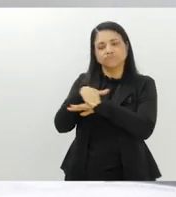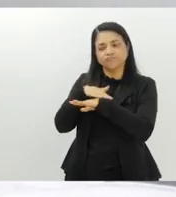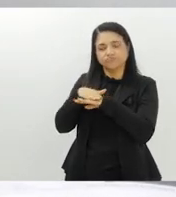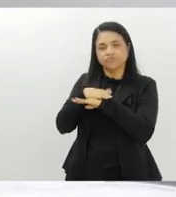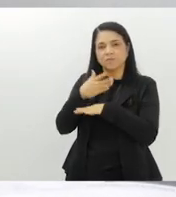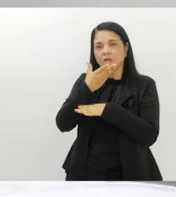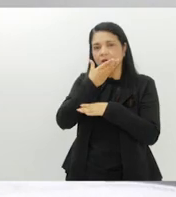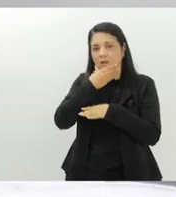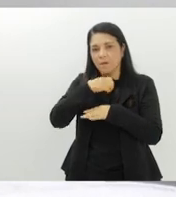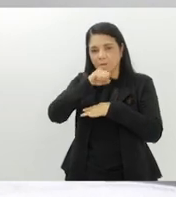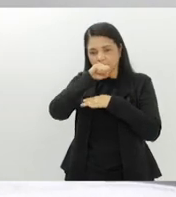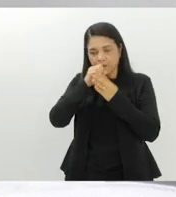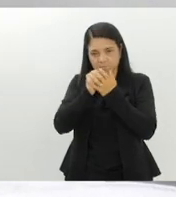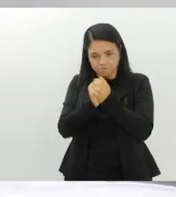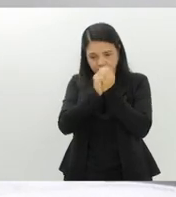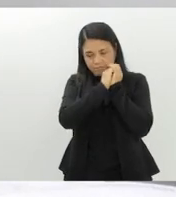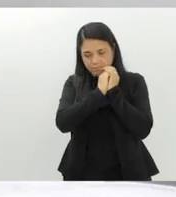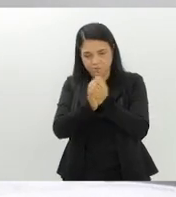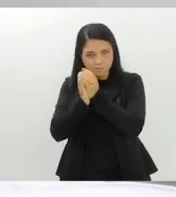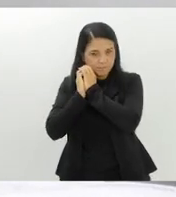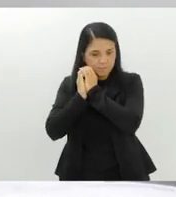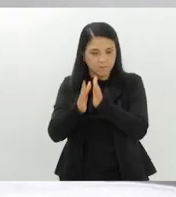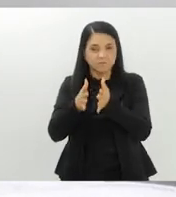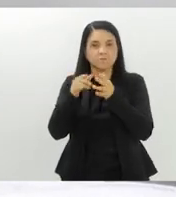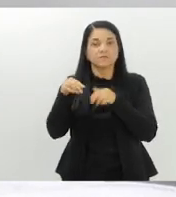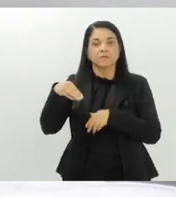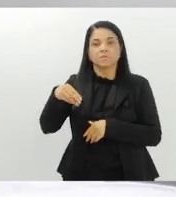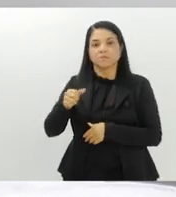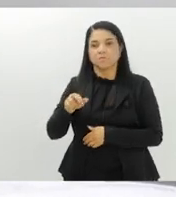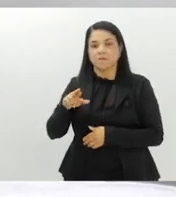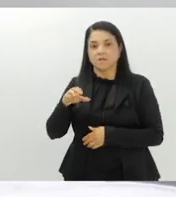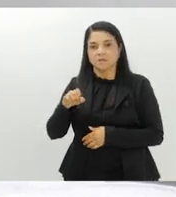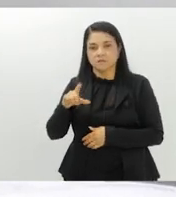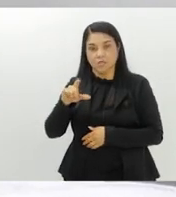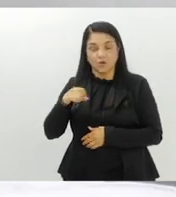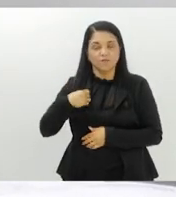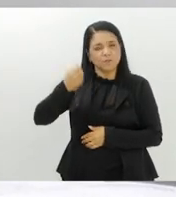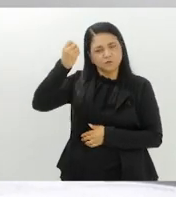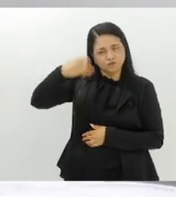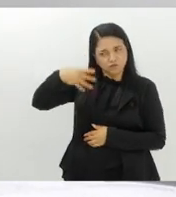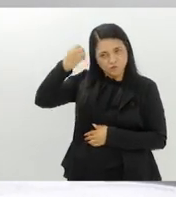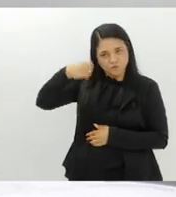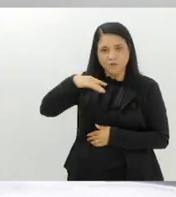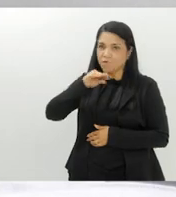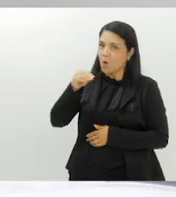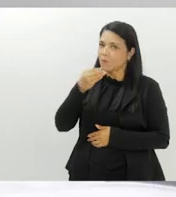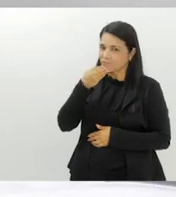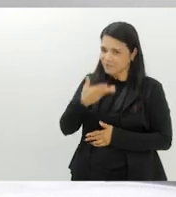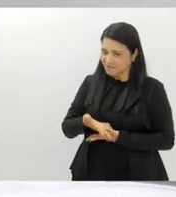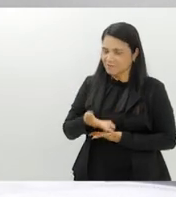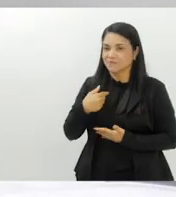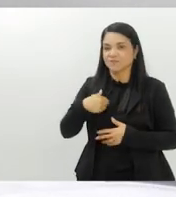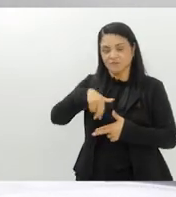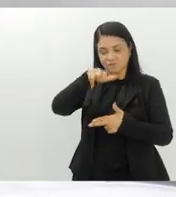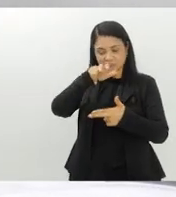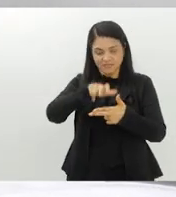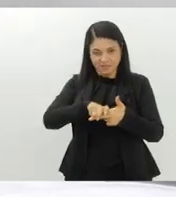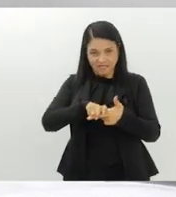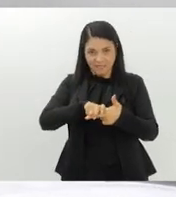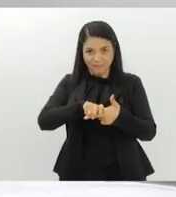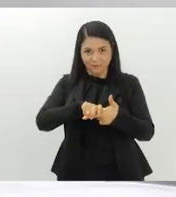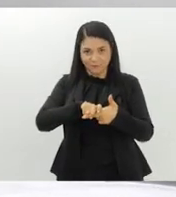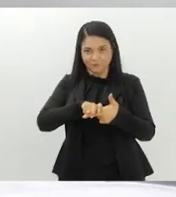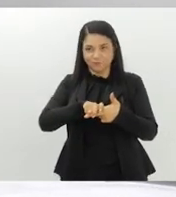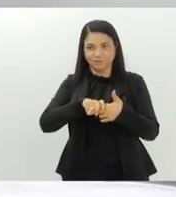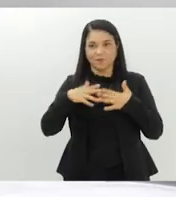lado. Aproveito para me descrever também, já que você se descreveu, vou me descrever também. Então, estou aqui sentado no meio, estou